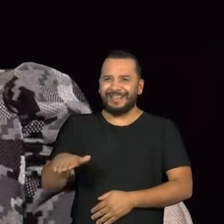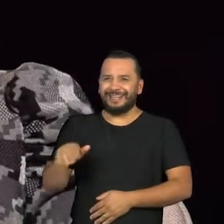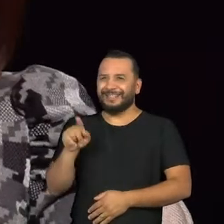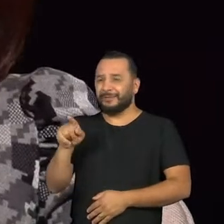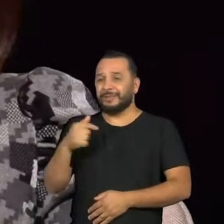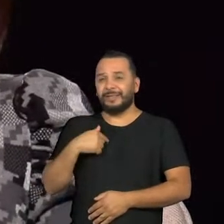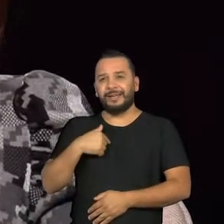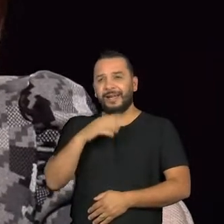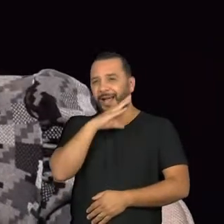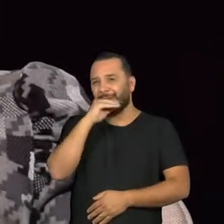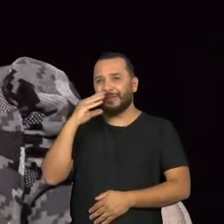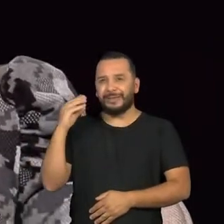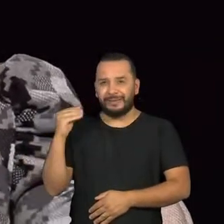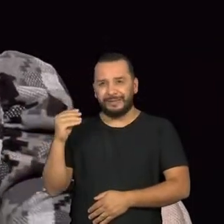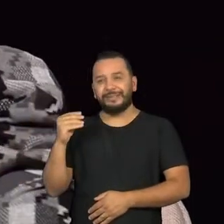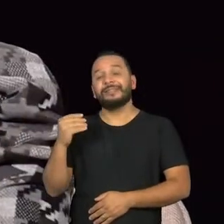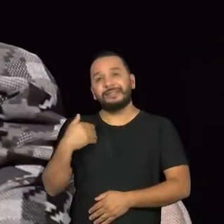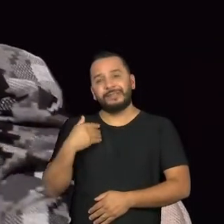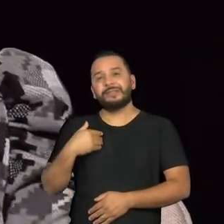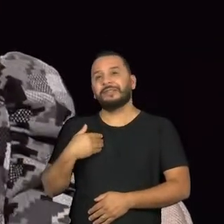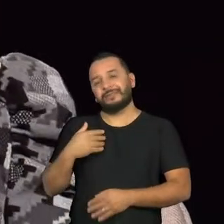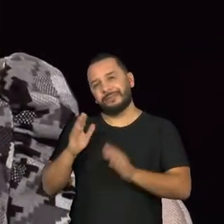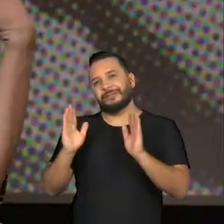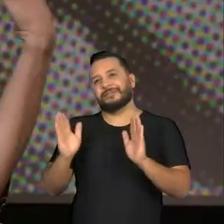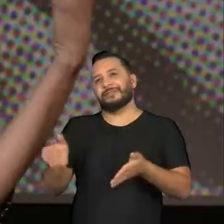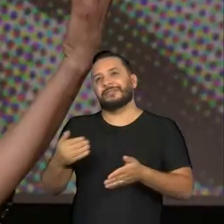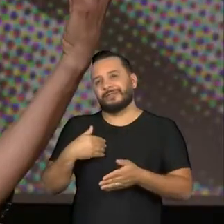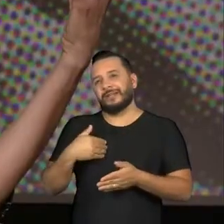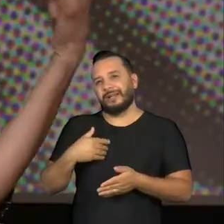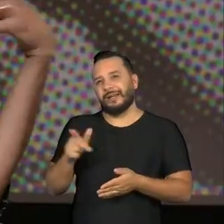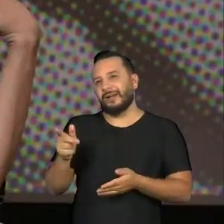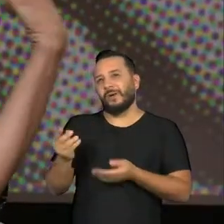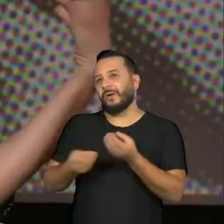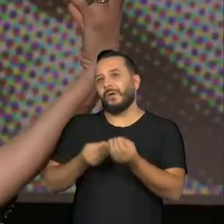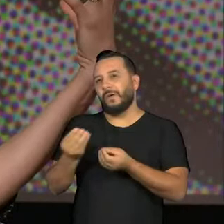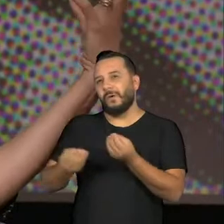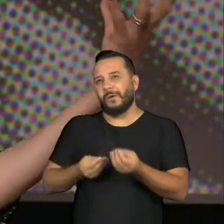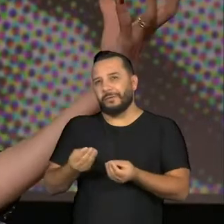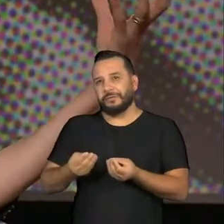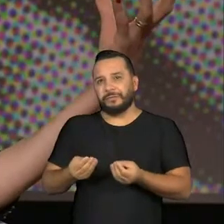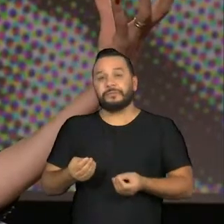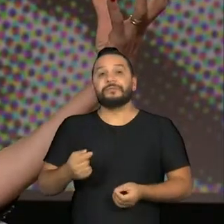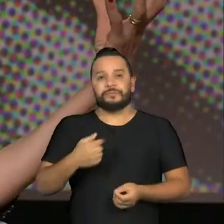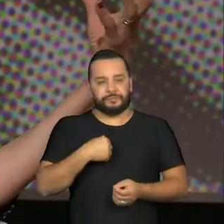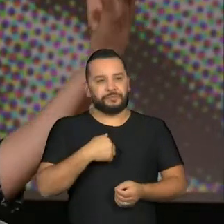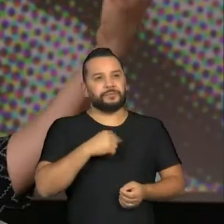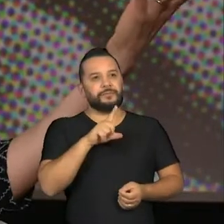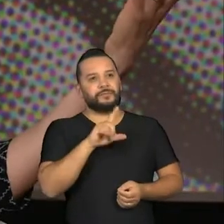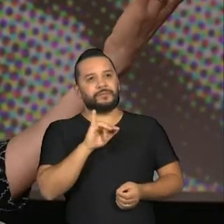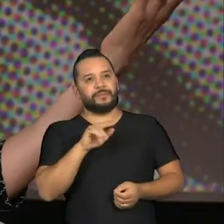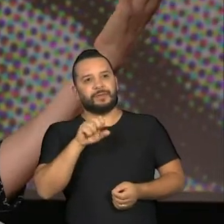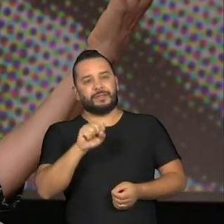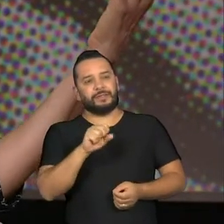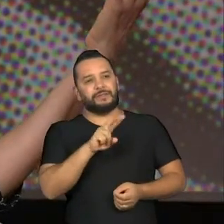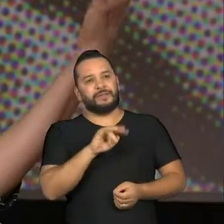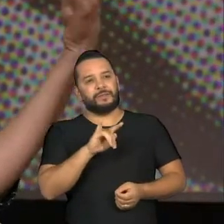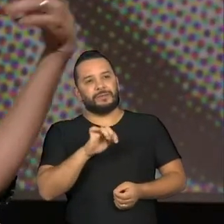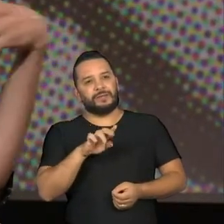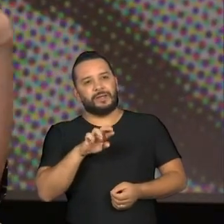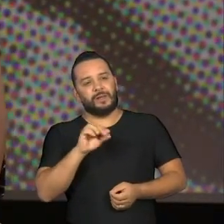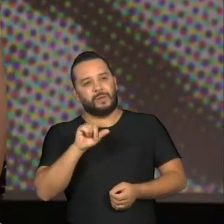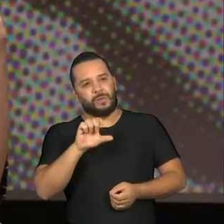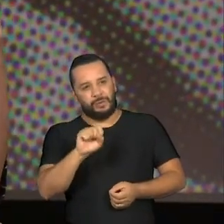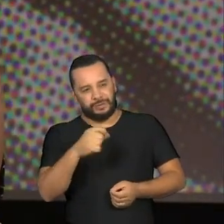sua adolescência em Lins de Vasconcelos. Meus 20 anos de Lins de Vasconcelos, eu saí da casa da minha mãe com